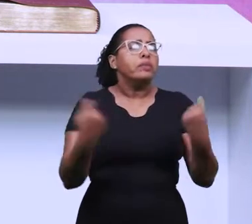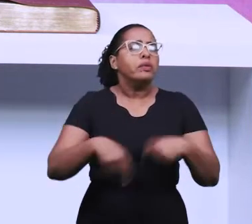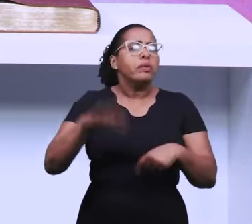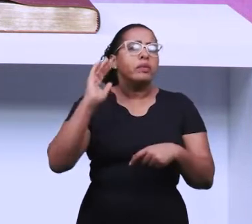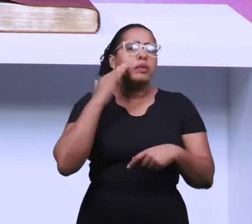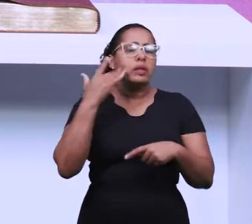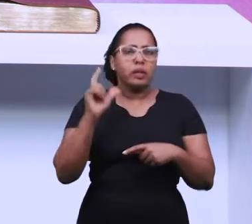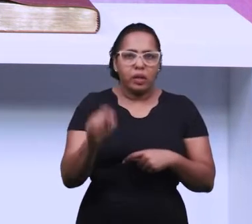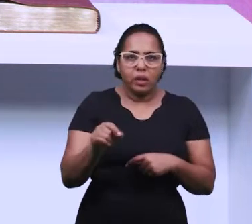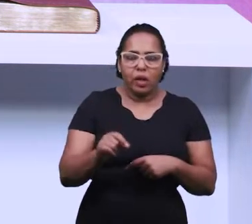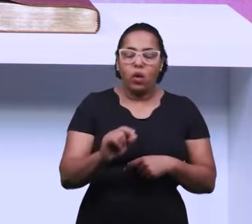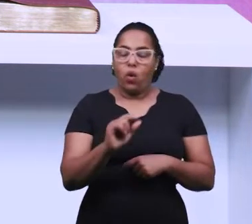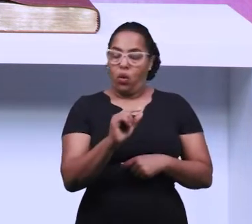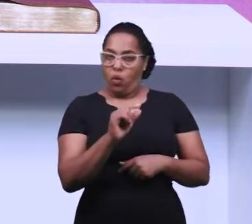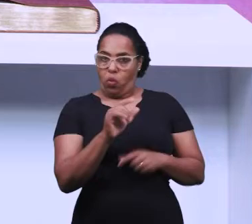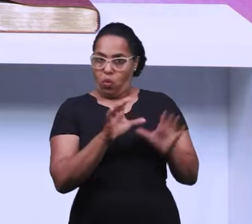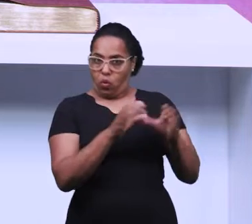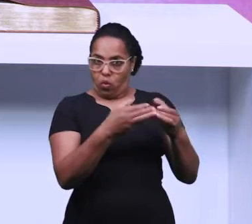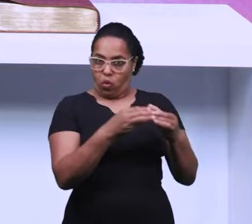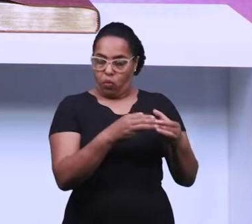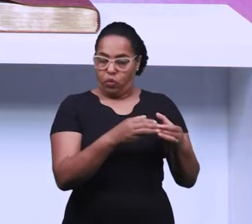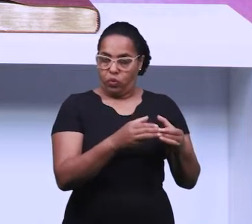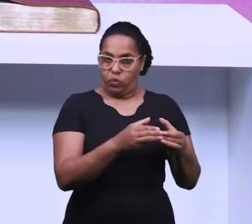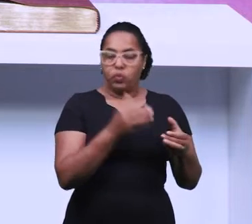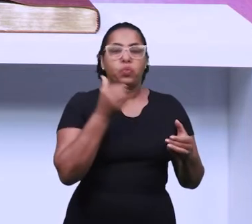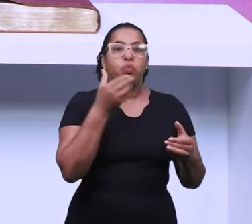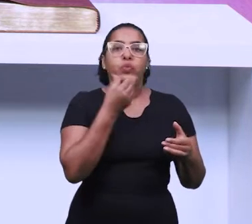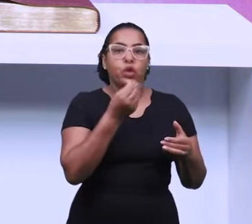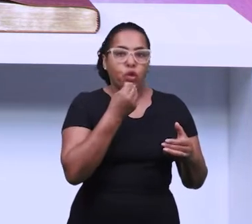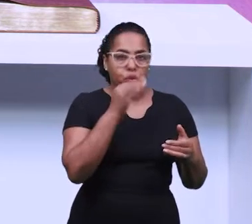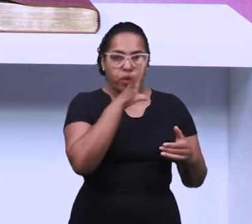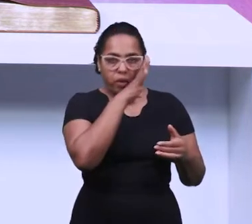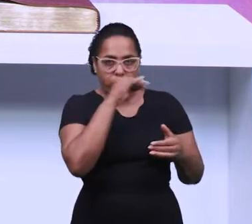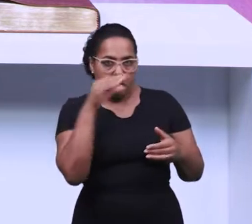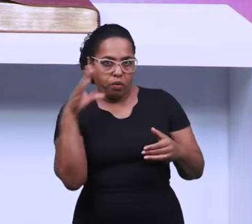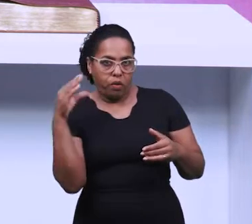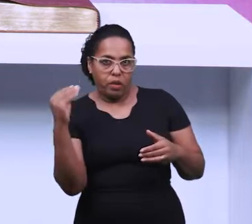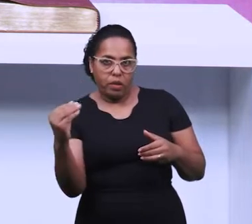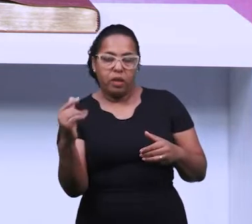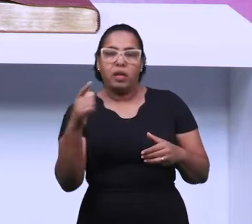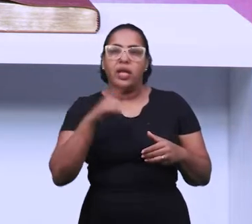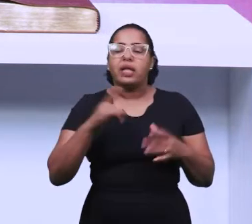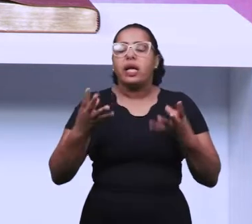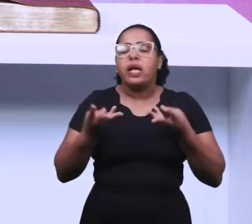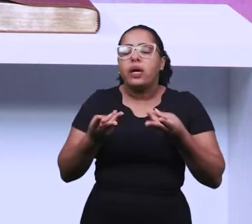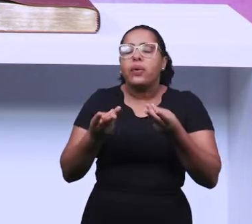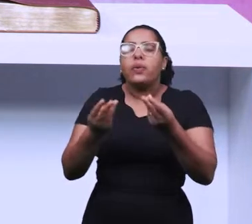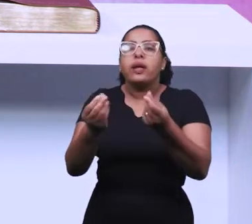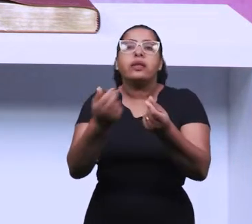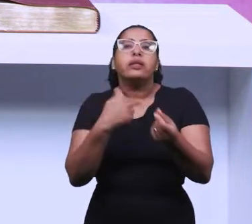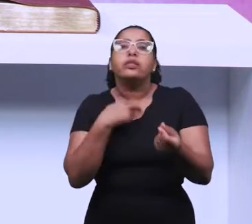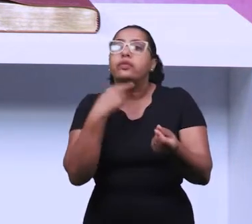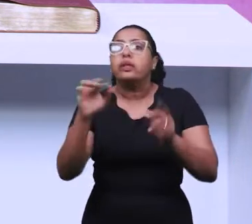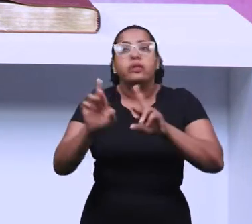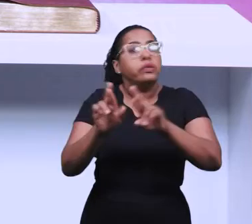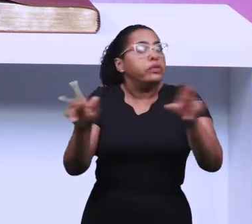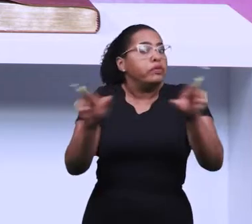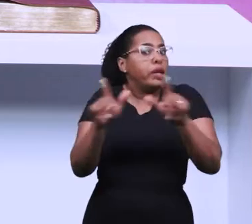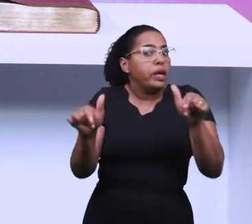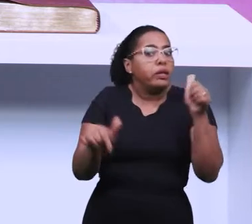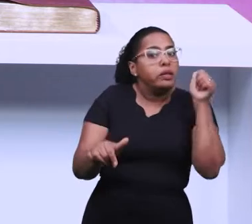precisamos entender que os adolescentes, os meninos, eles vão ter qualidade